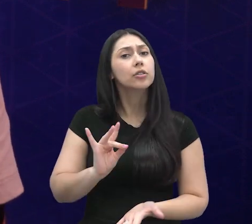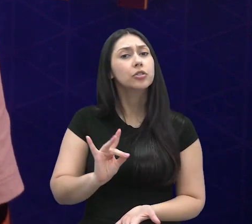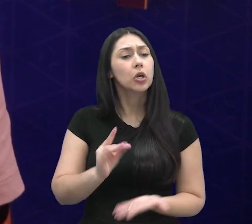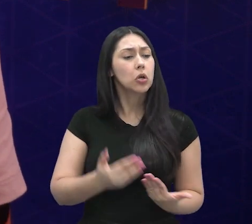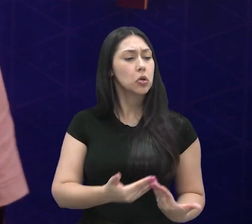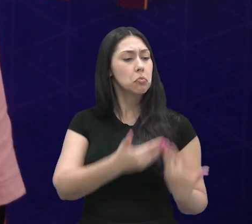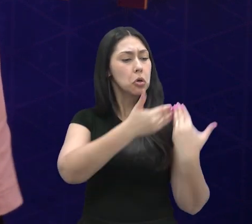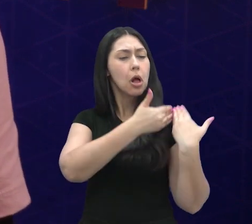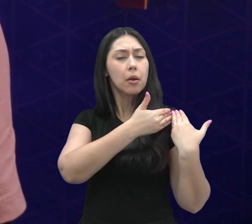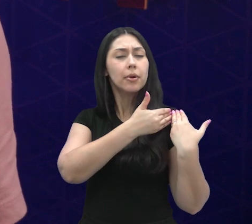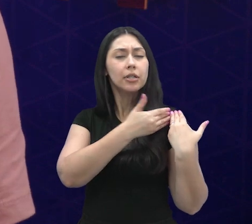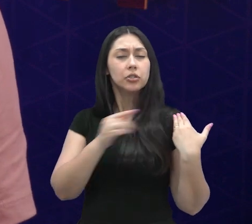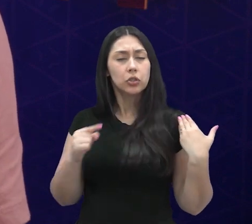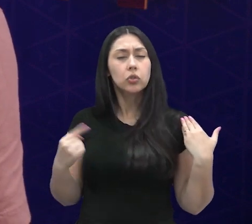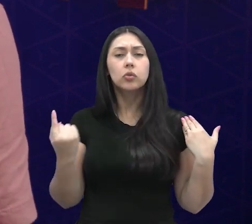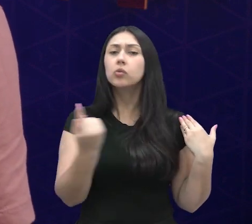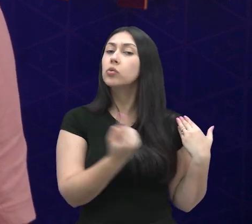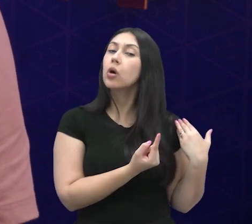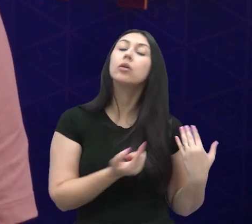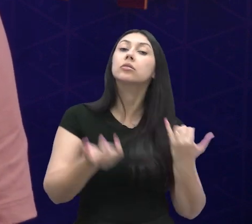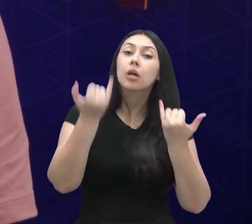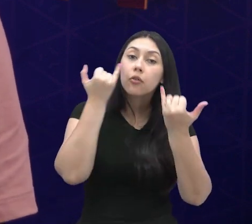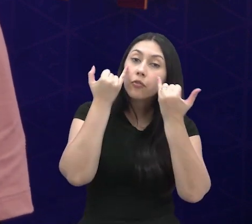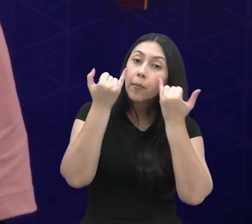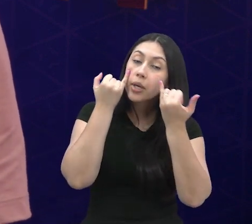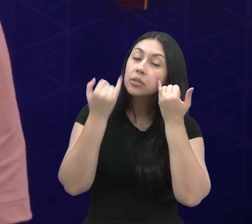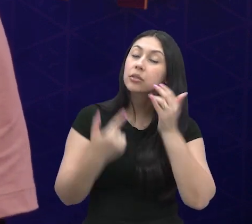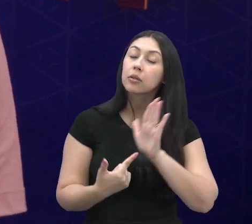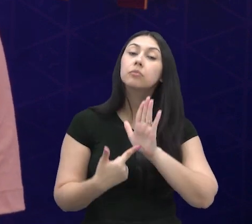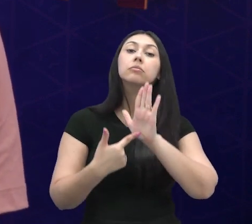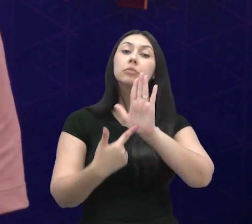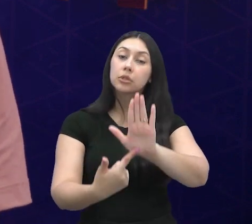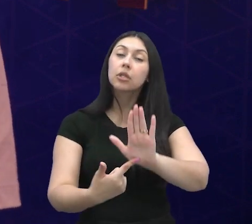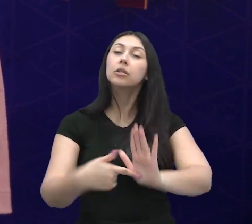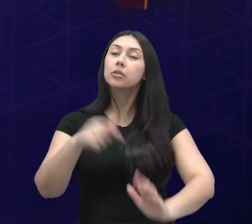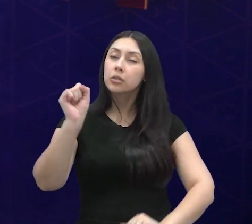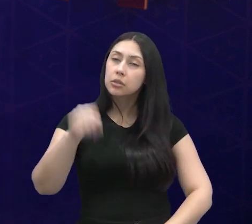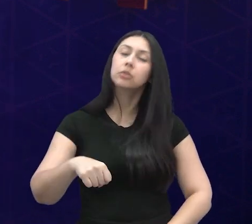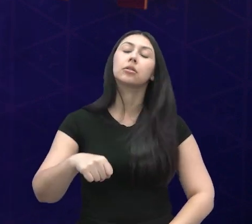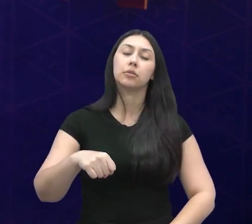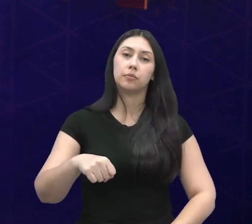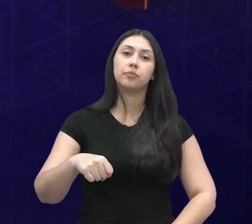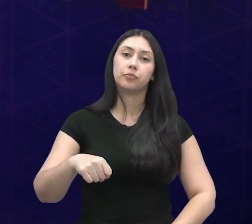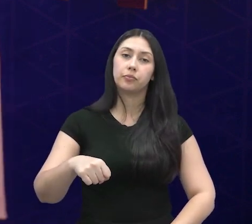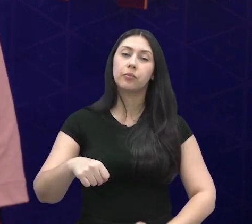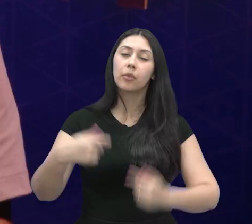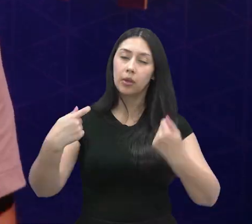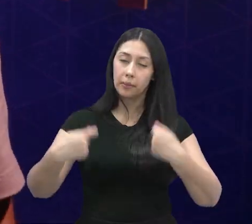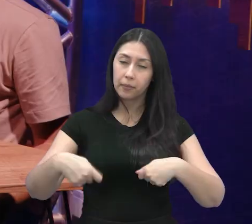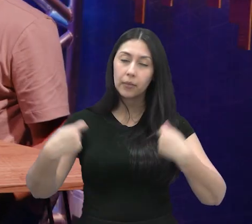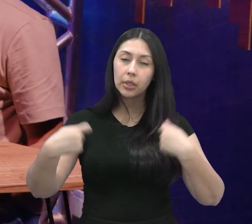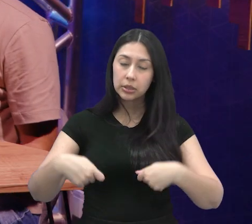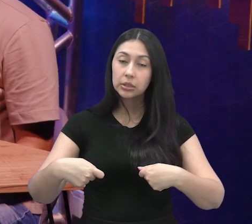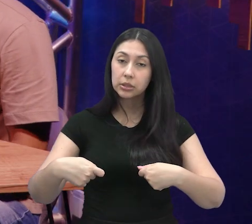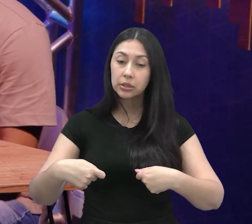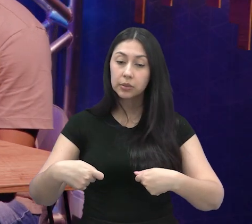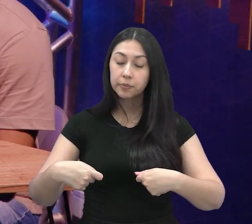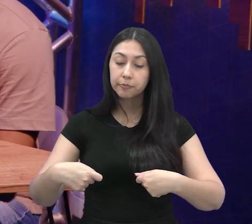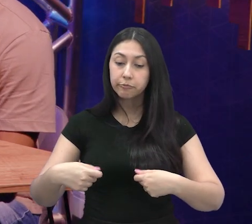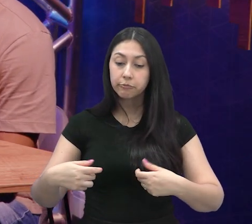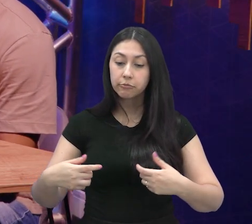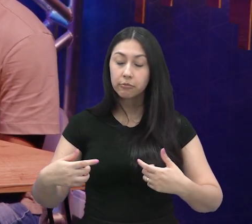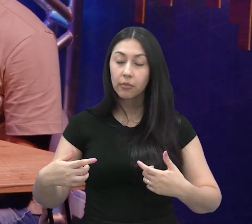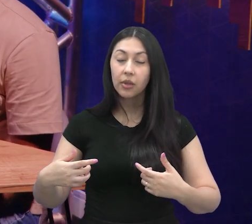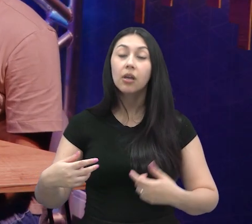porque é responsabilidade de informação do jornalista, é responsabilidade profissional do jornalista ter responsabilidade com